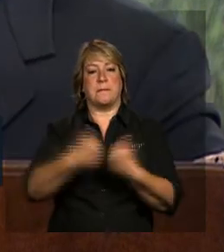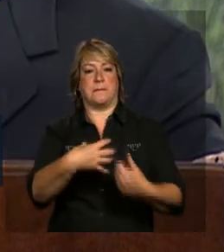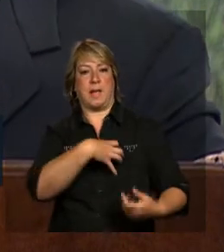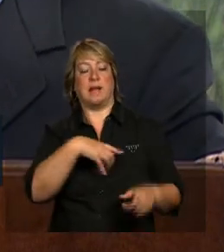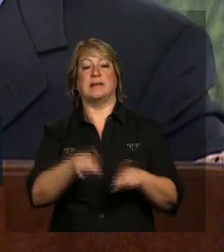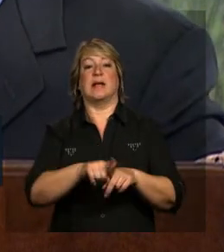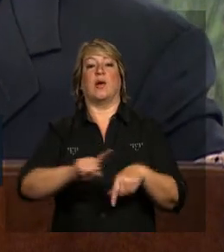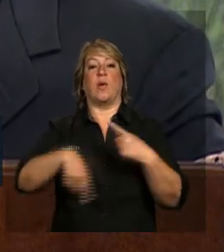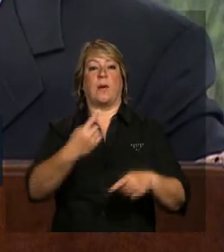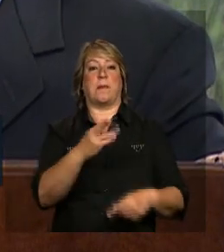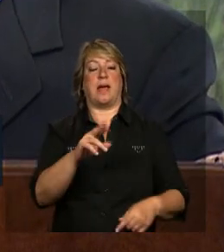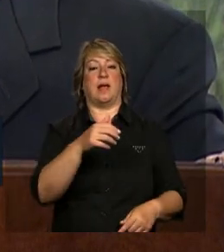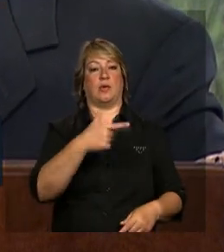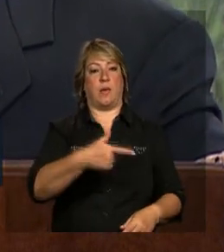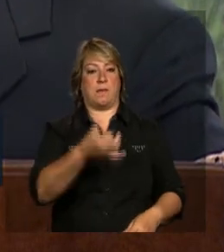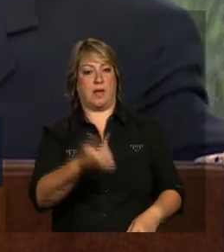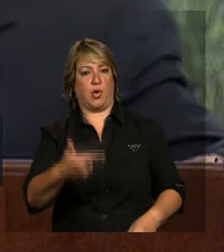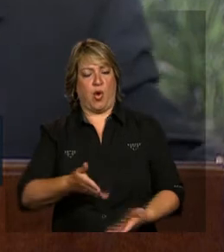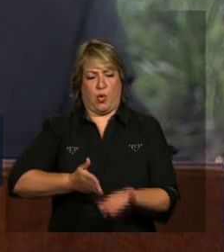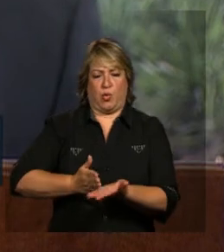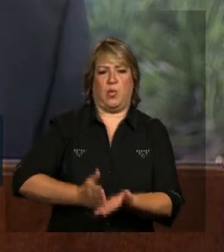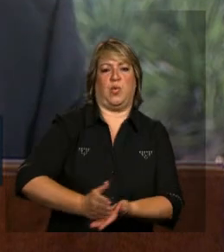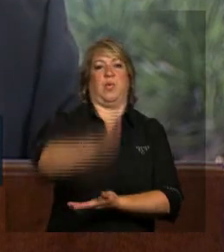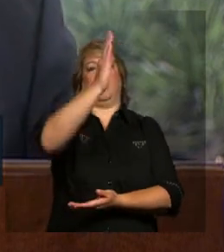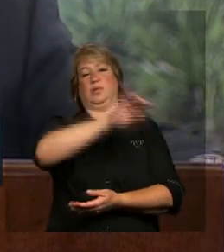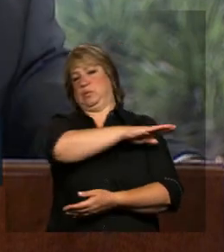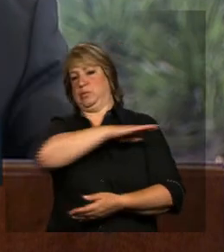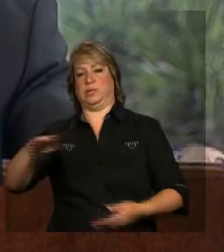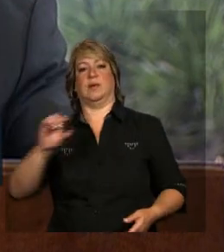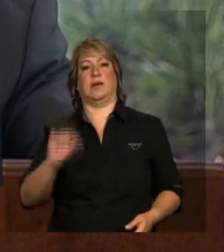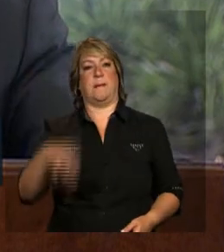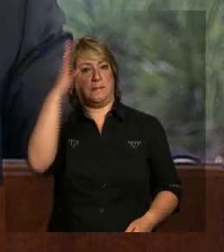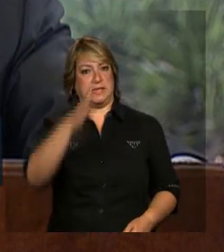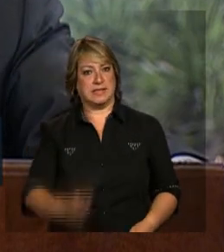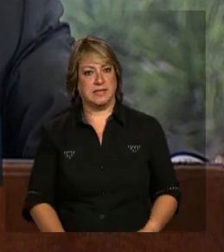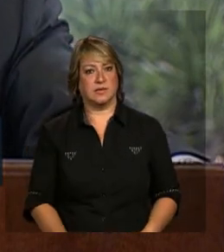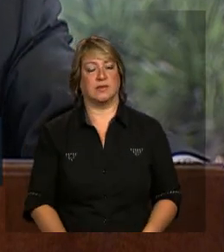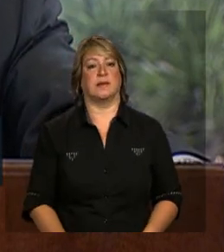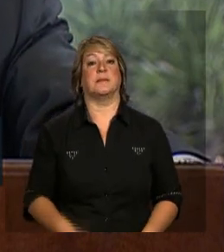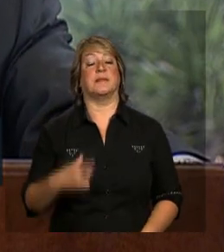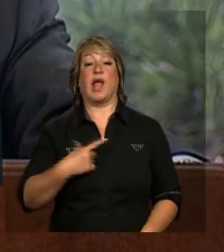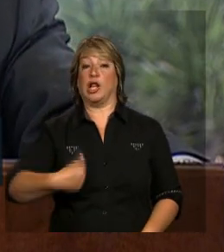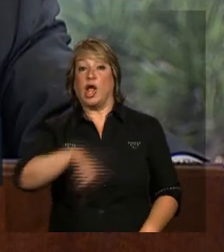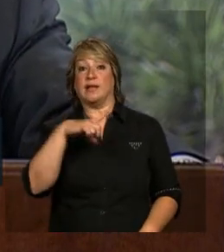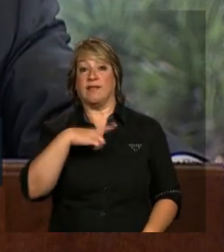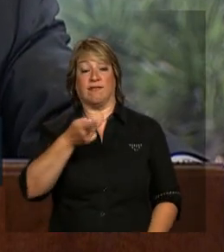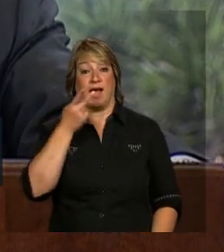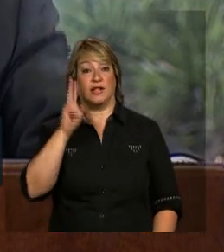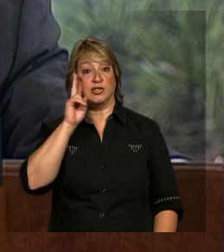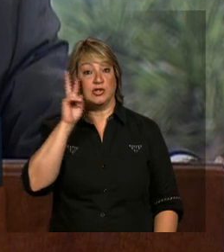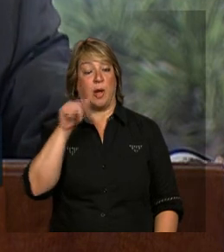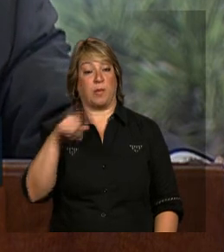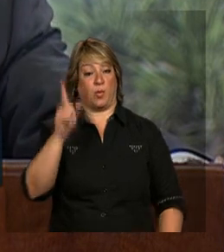br-262 que corta transversalmente o Brasil na verdade nós estamos falando de um programa